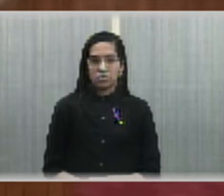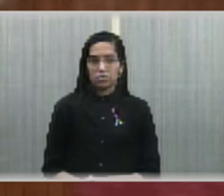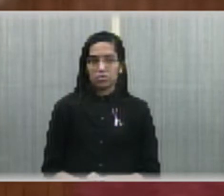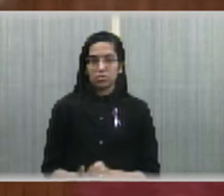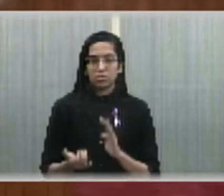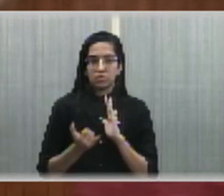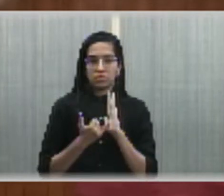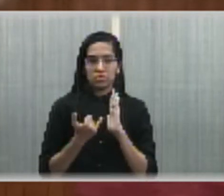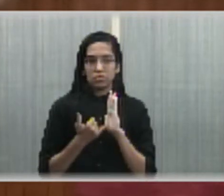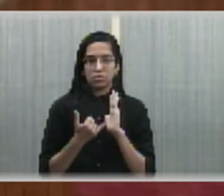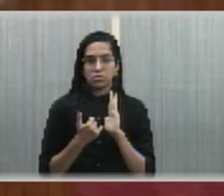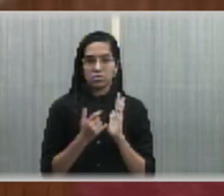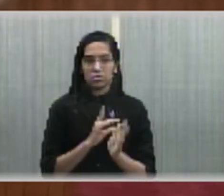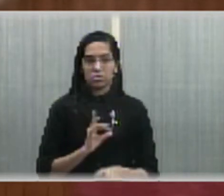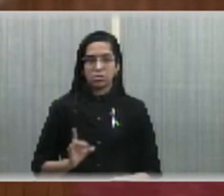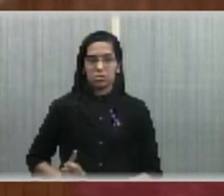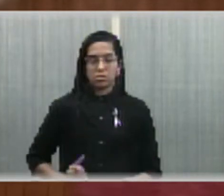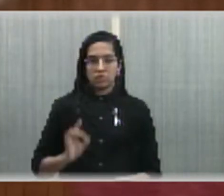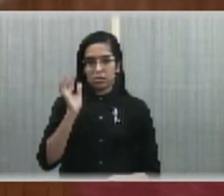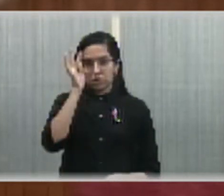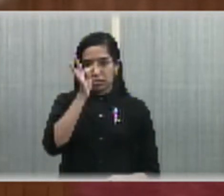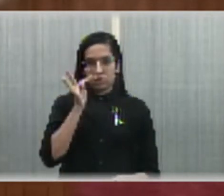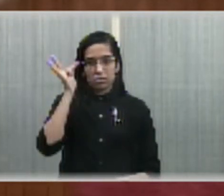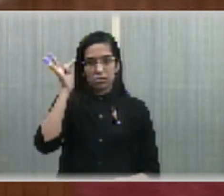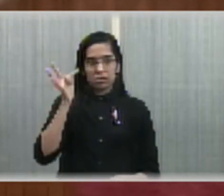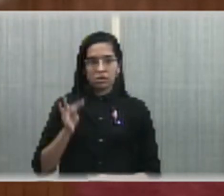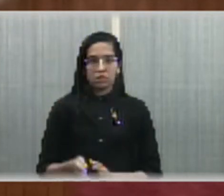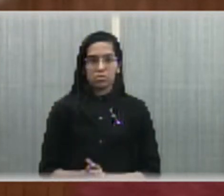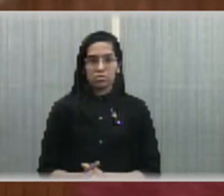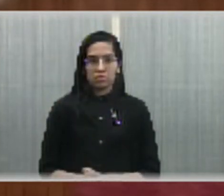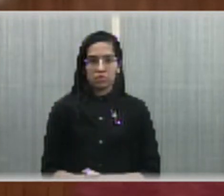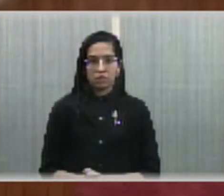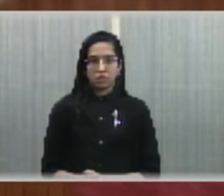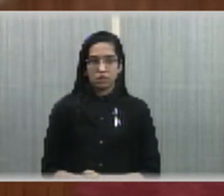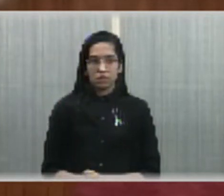Está escrita a deputada Tereza Brito.